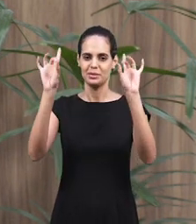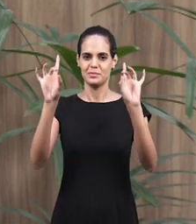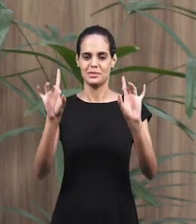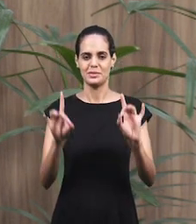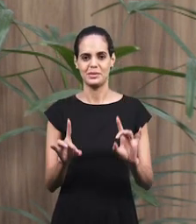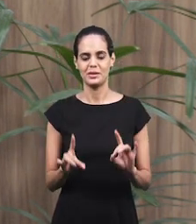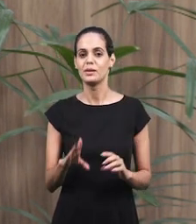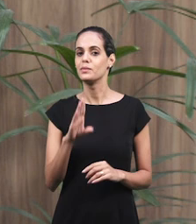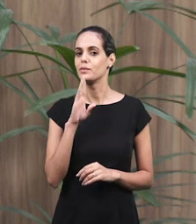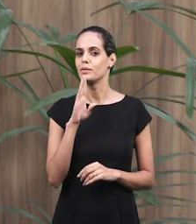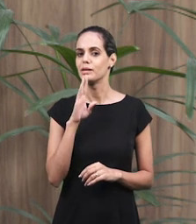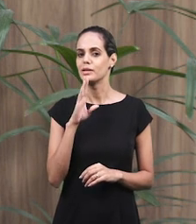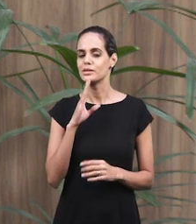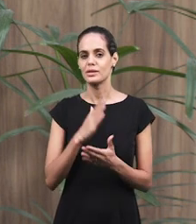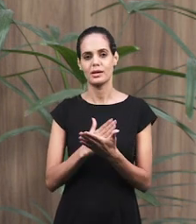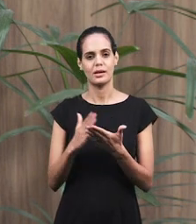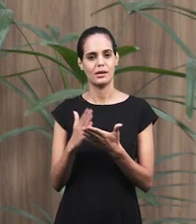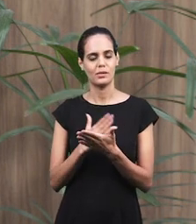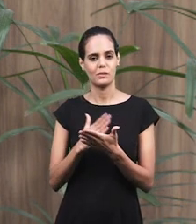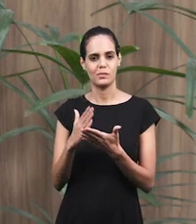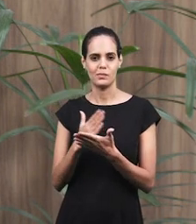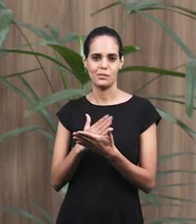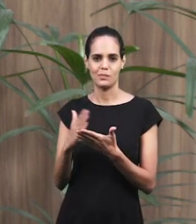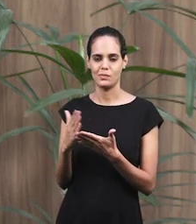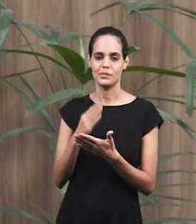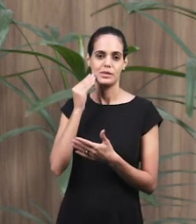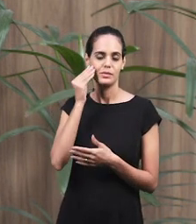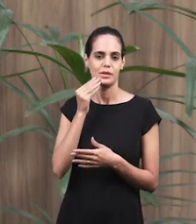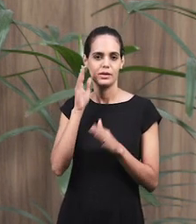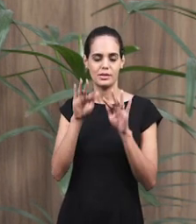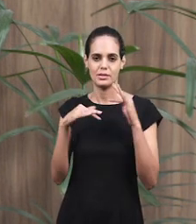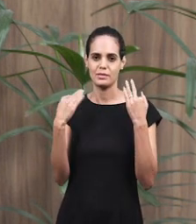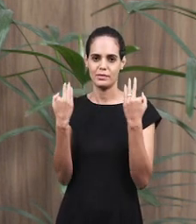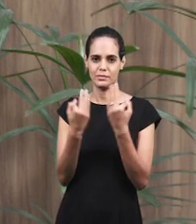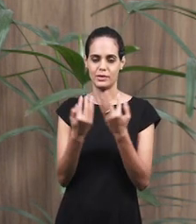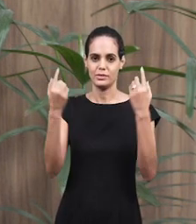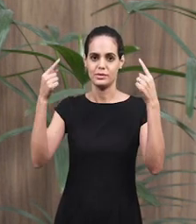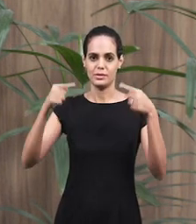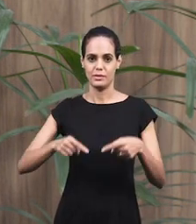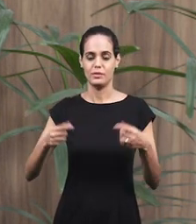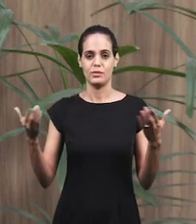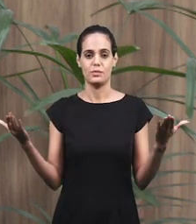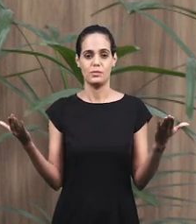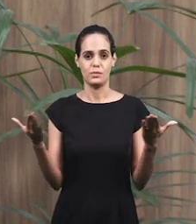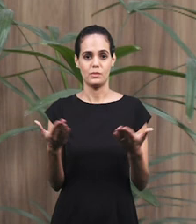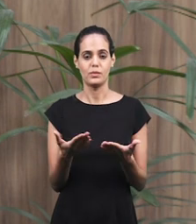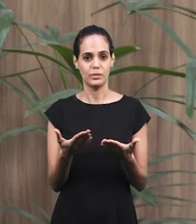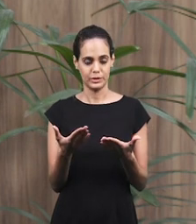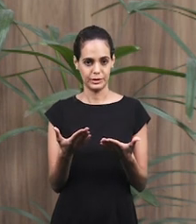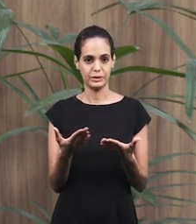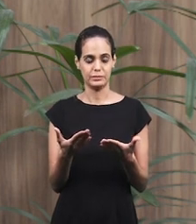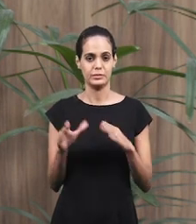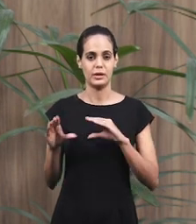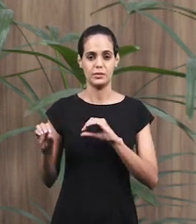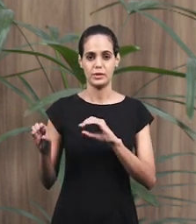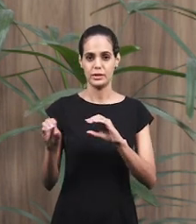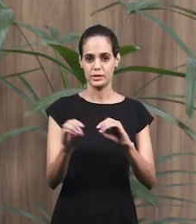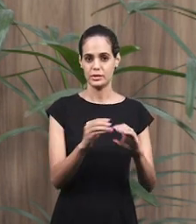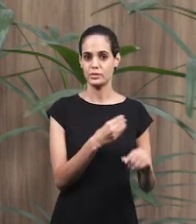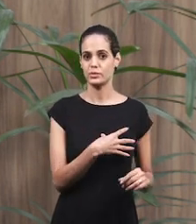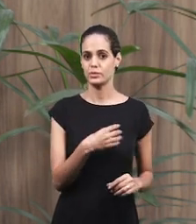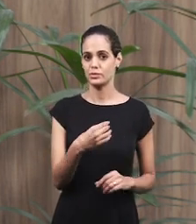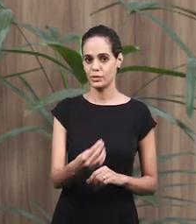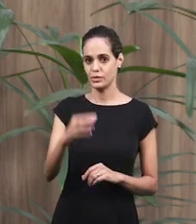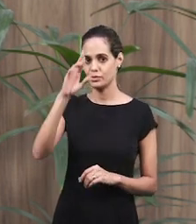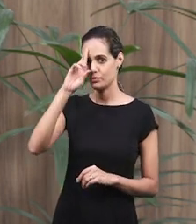de conhecer as experiências de algumas famílias a respeito dos desafios vividos na educação dos filhos e de como